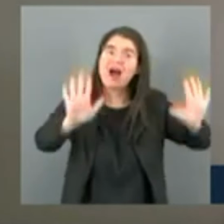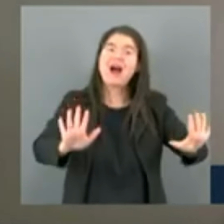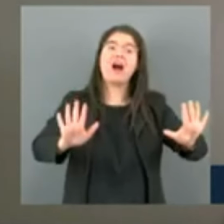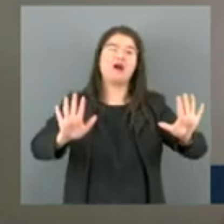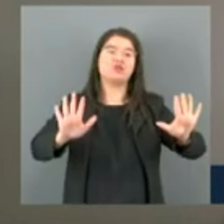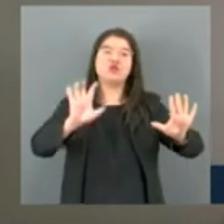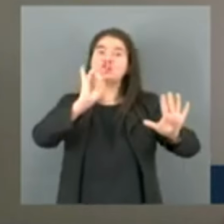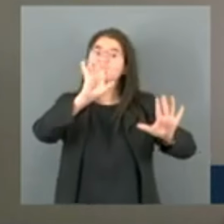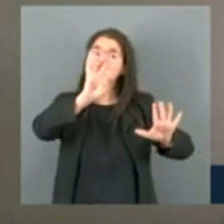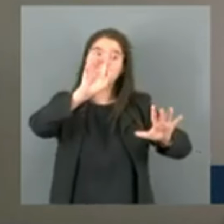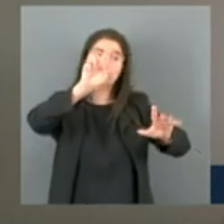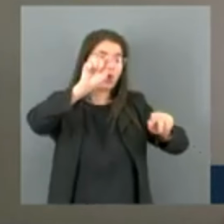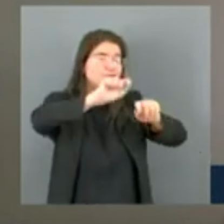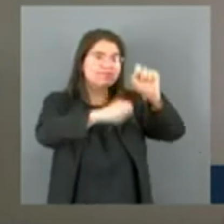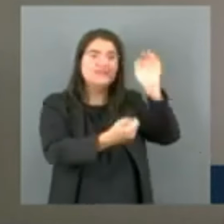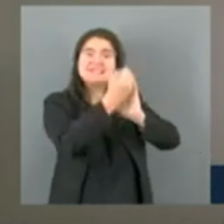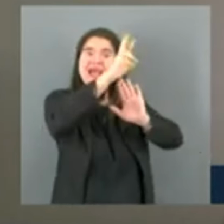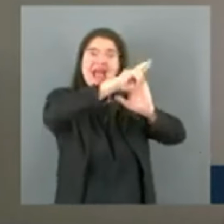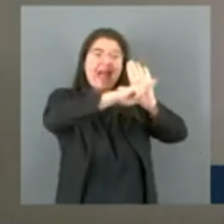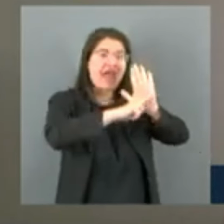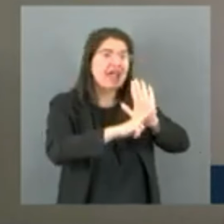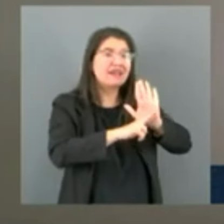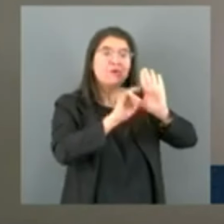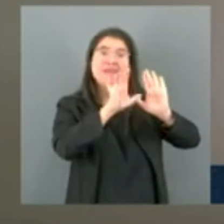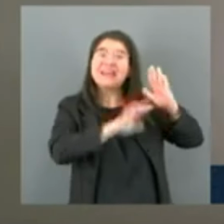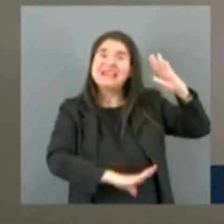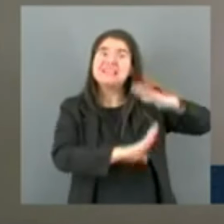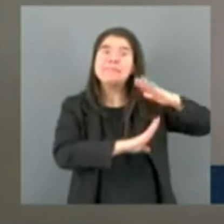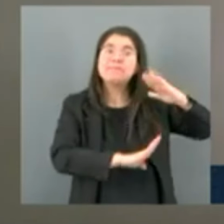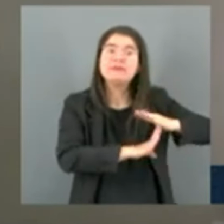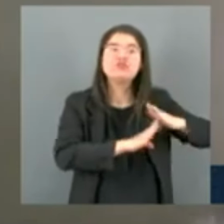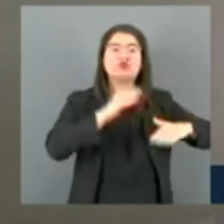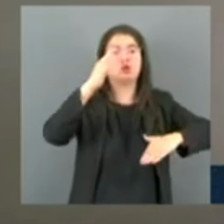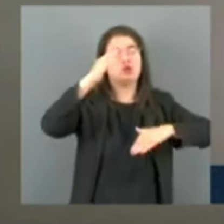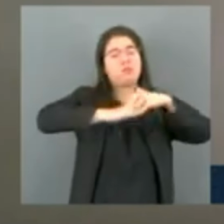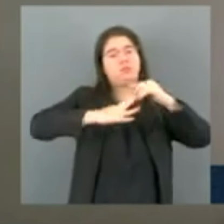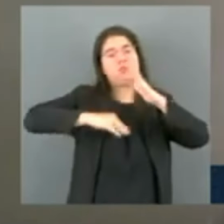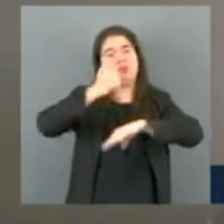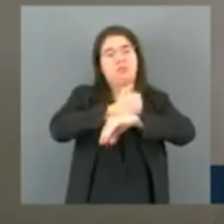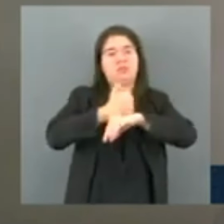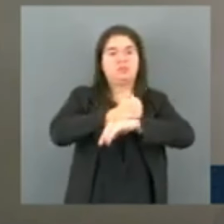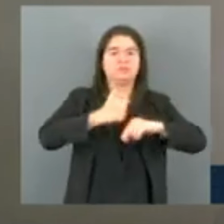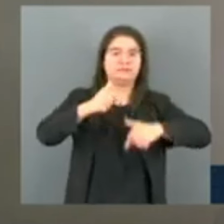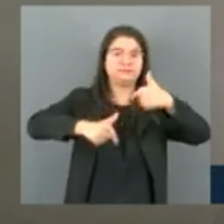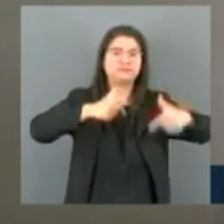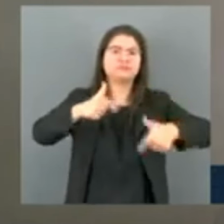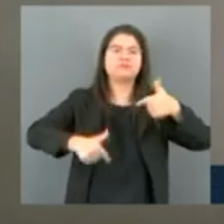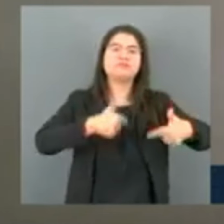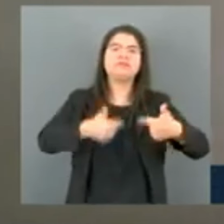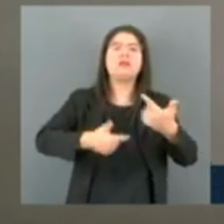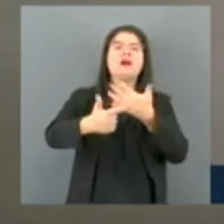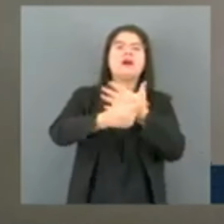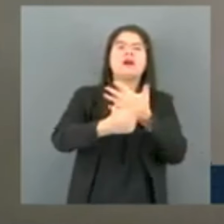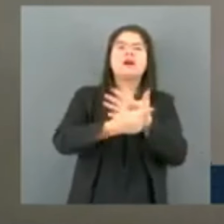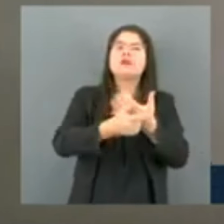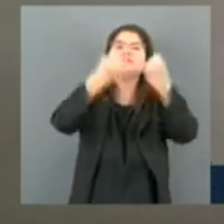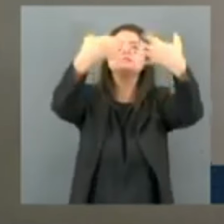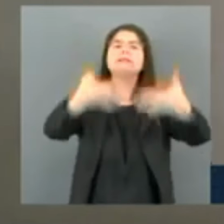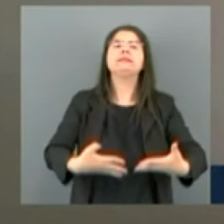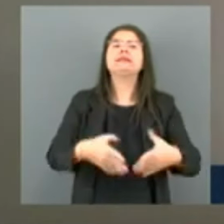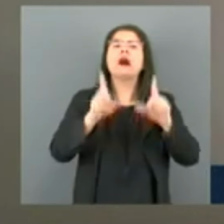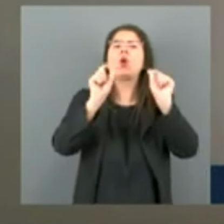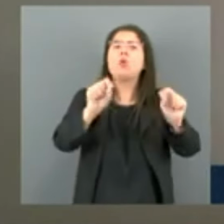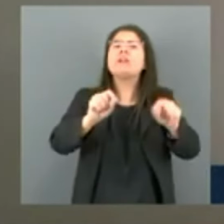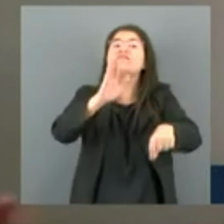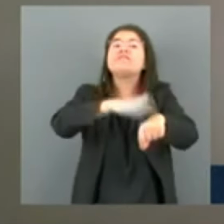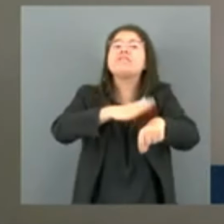só uma regulamentação pode trazer isso, estabelecendo limites para a atuação profissional, definindo o que faz esse profissional. Eu sinto falta um pouco